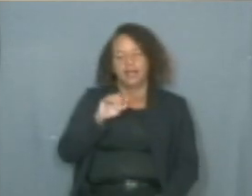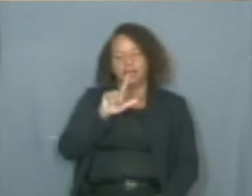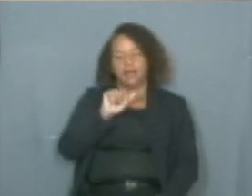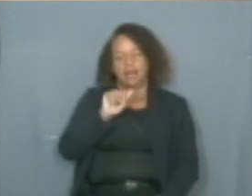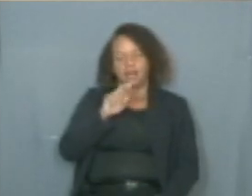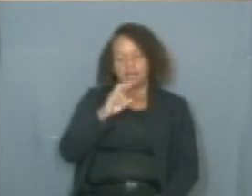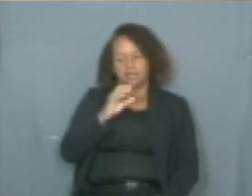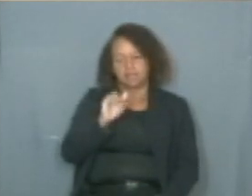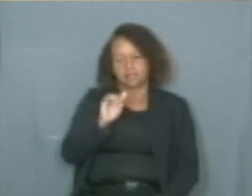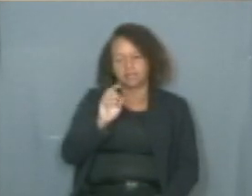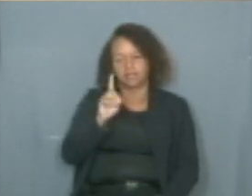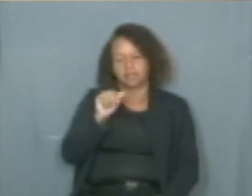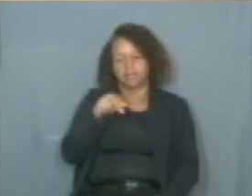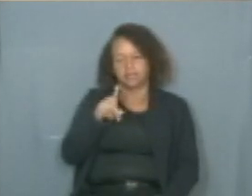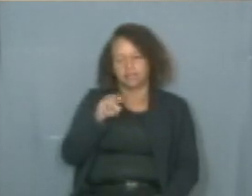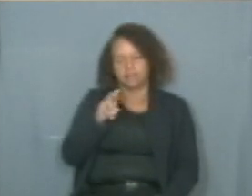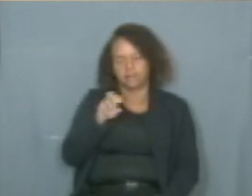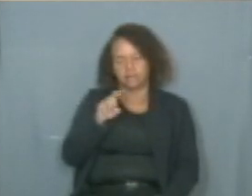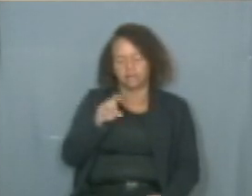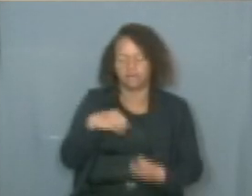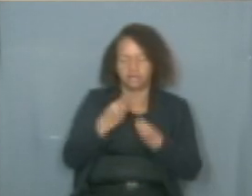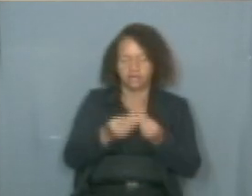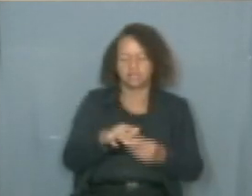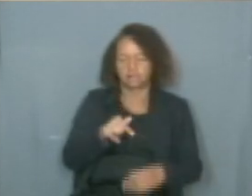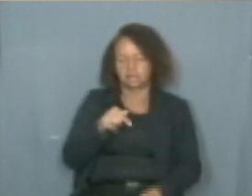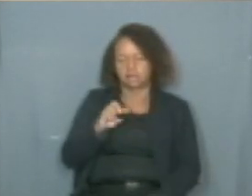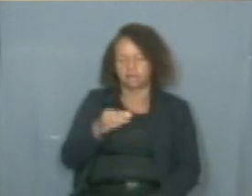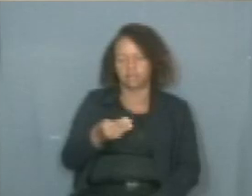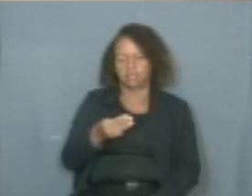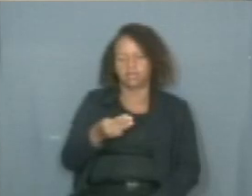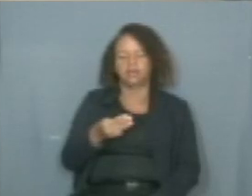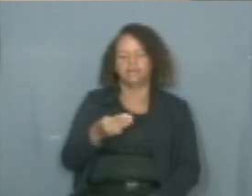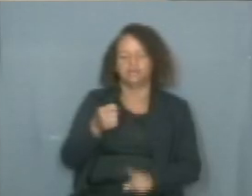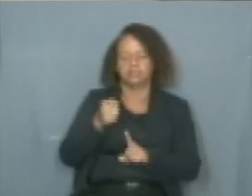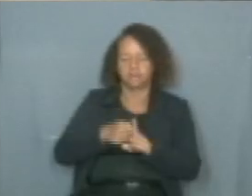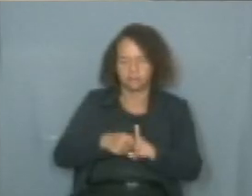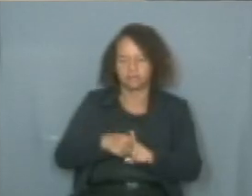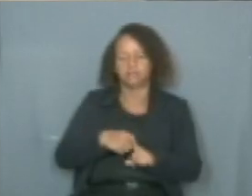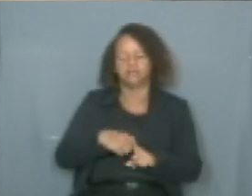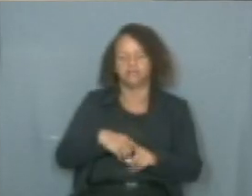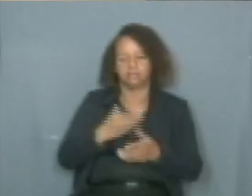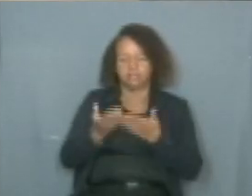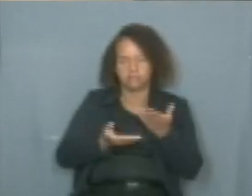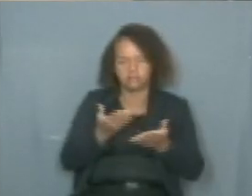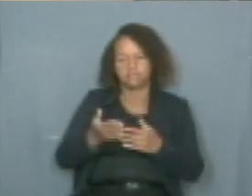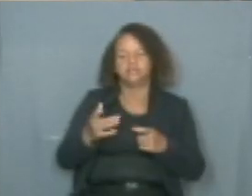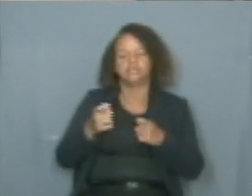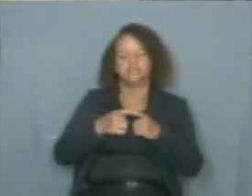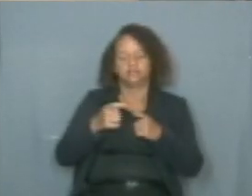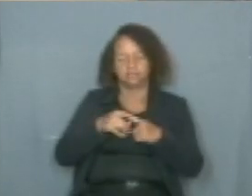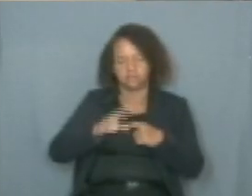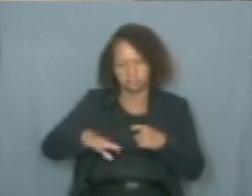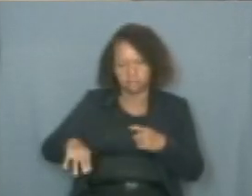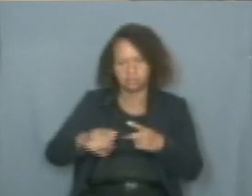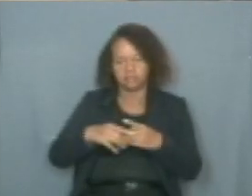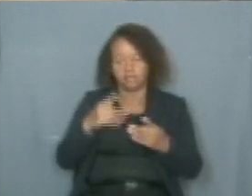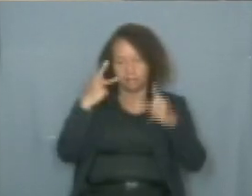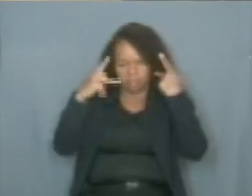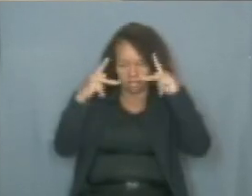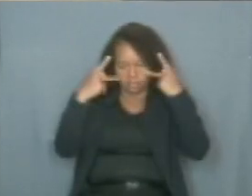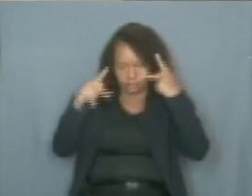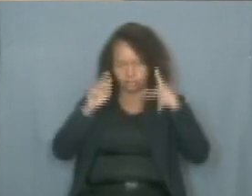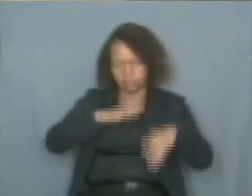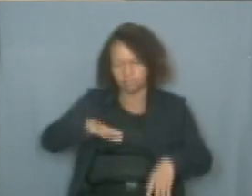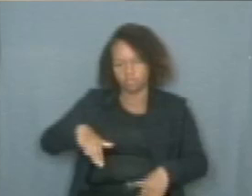Andrade. Juntas, essas unidades oferecem quase 7 mil atendimentos mês, especialidades em pediatria, neuropediatria, psiquiatria para adultos